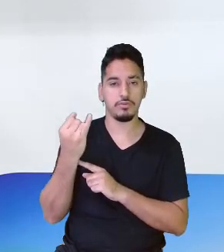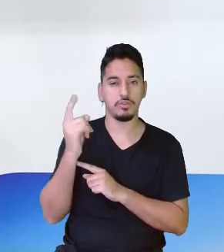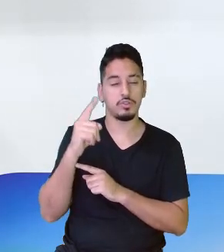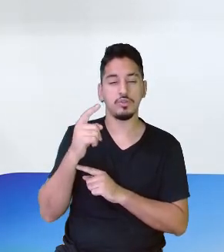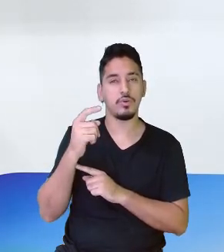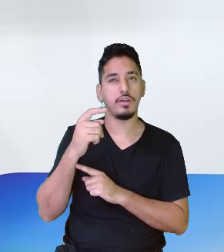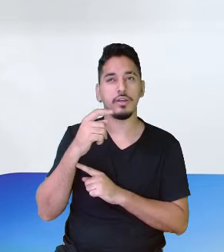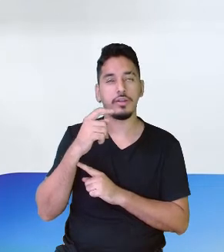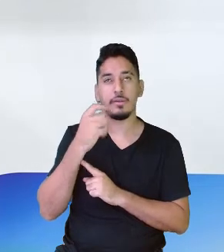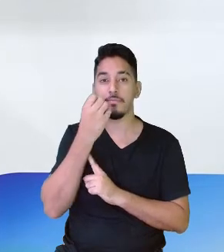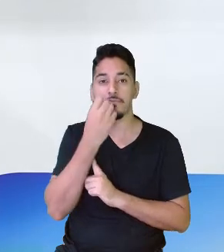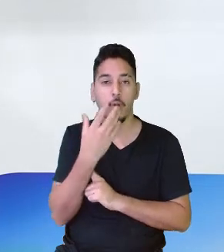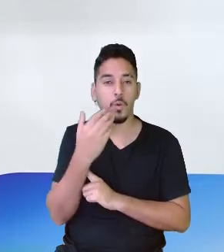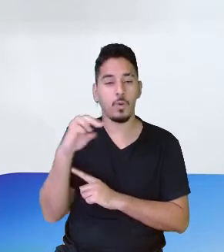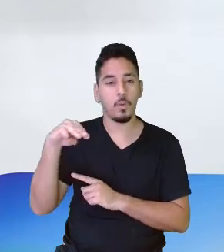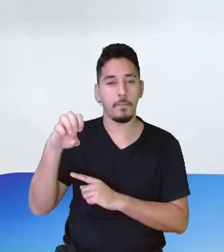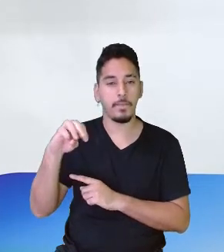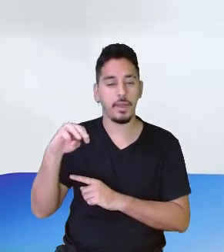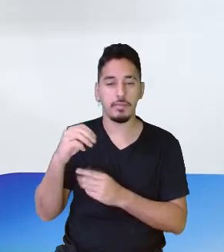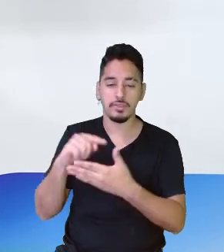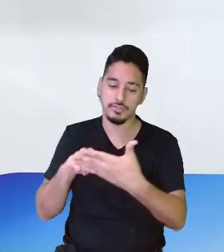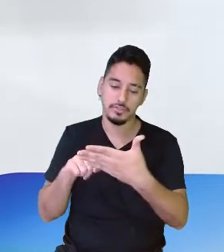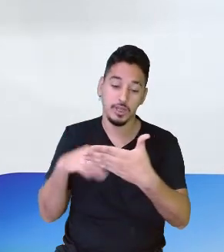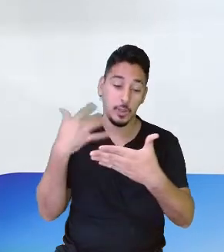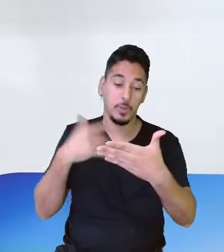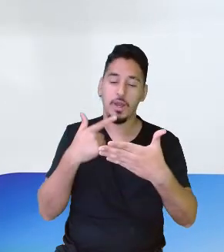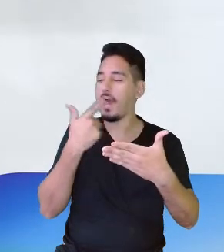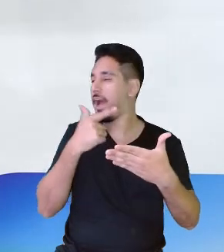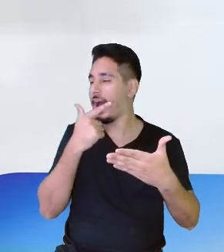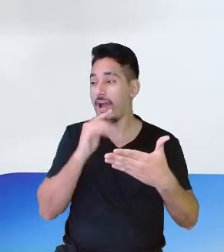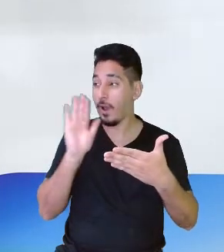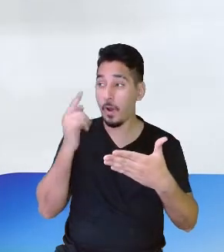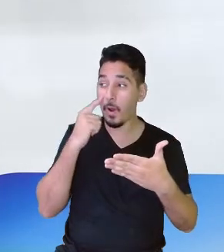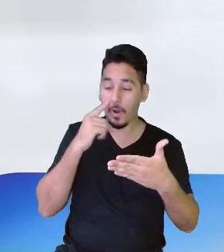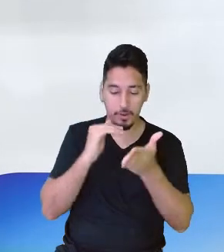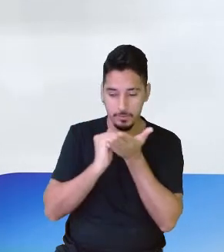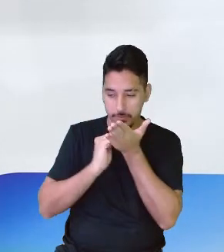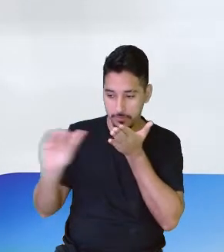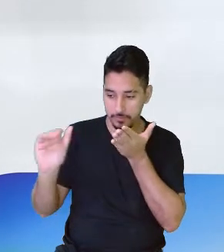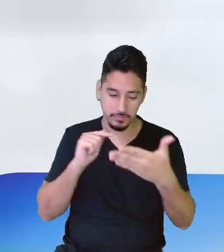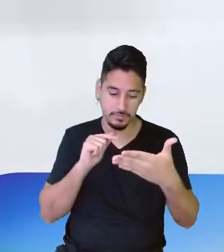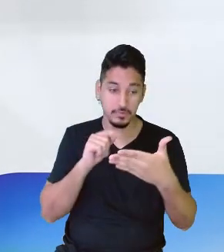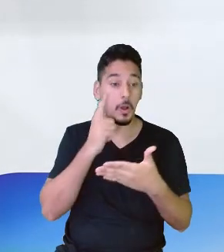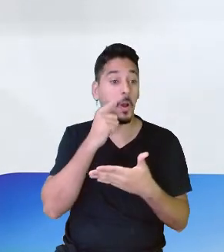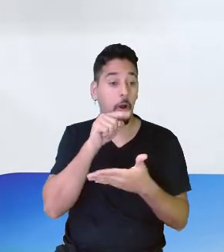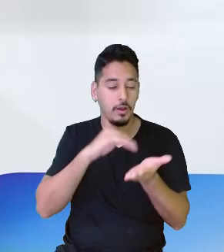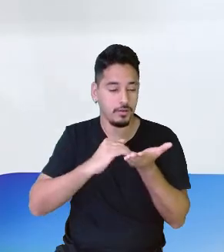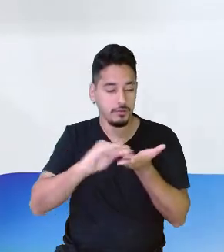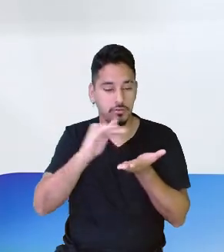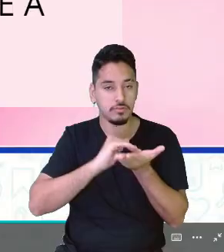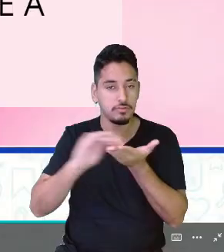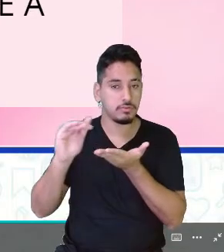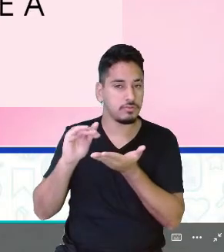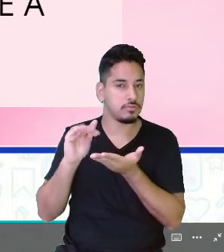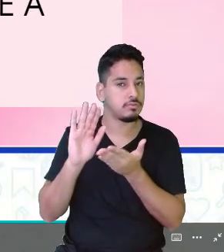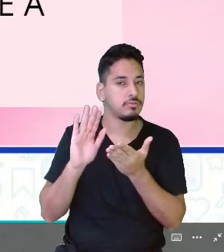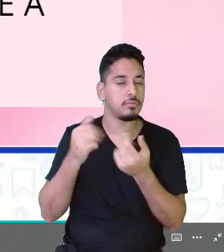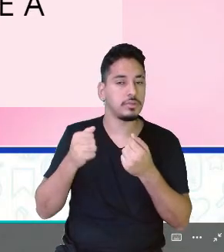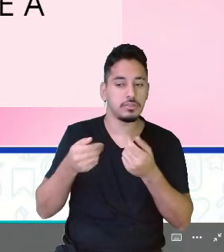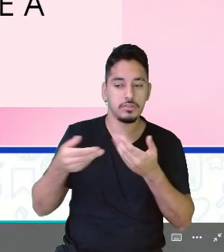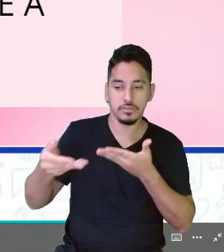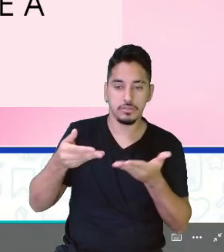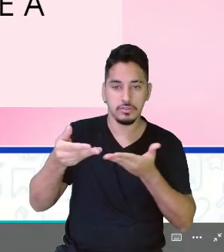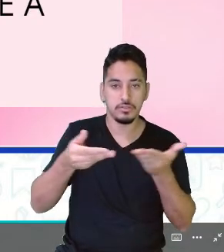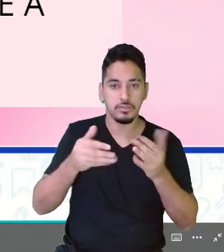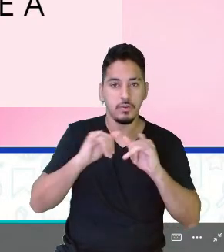interessante para um grupo, se ele for interessante para alguém que vai repassar, que vai repassar, que vai repassar. Então, o meme, ele depende,